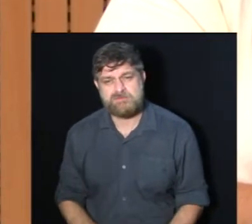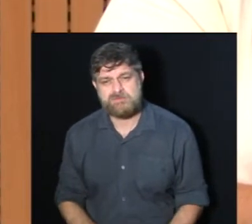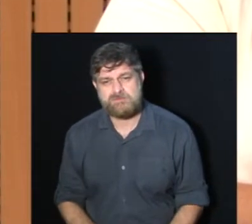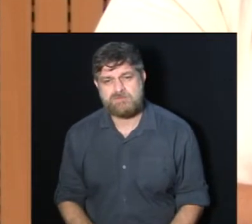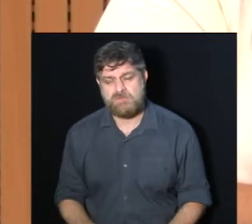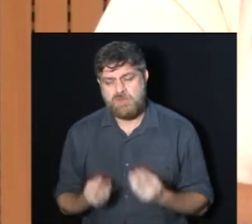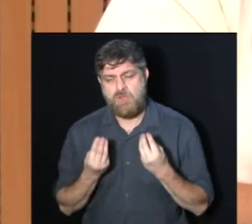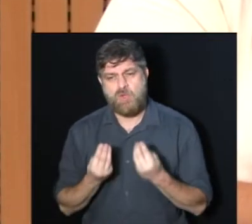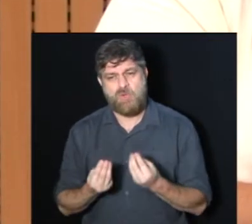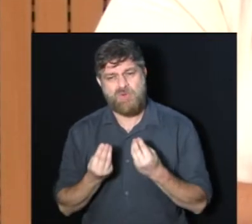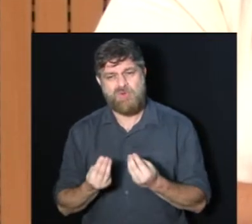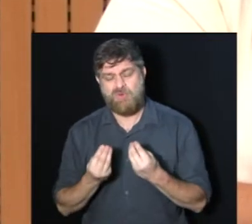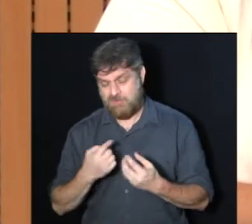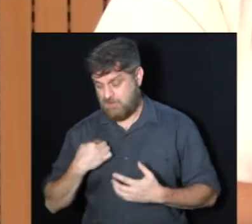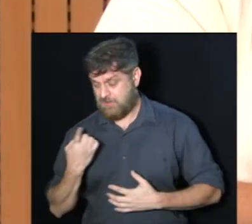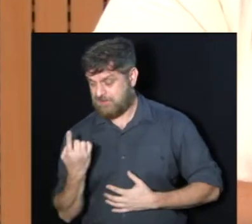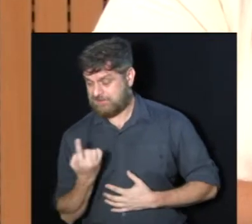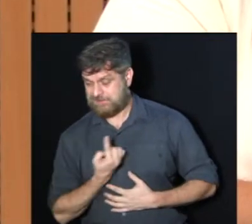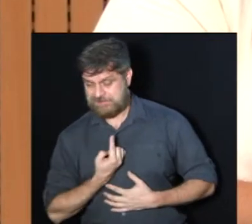Como que nós podemos